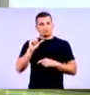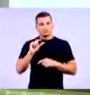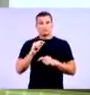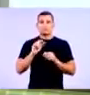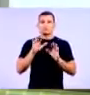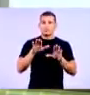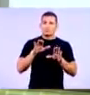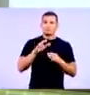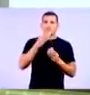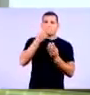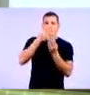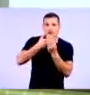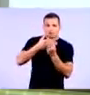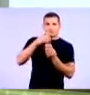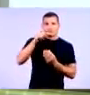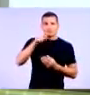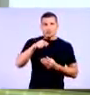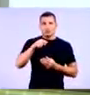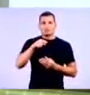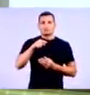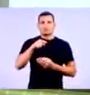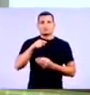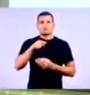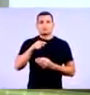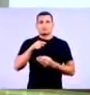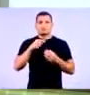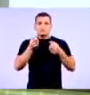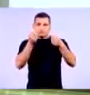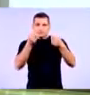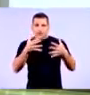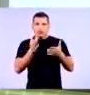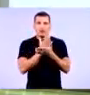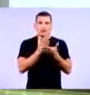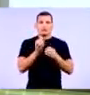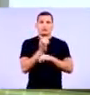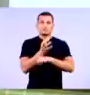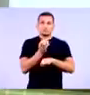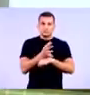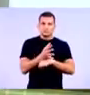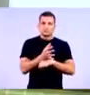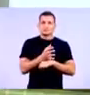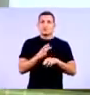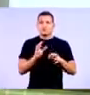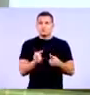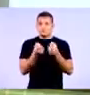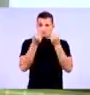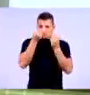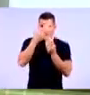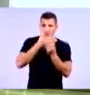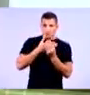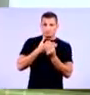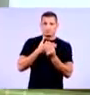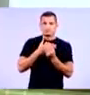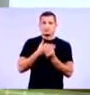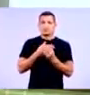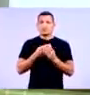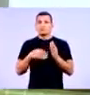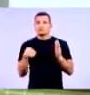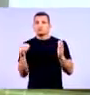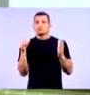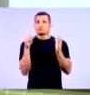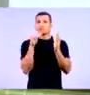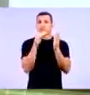ser um arquivo que produza alguma dessas orientações. Vai salvar o arquivo e durante a postagem